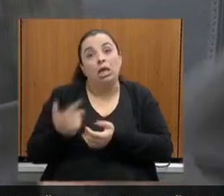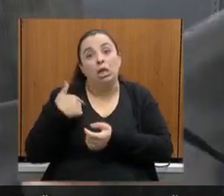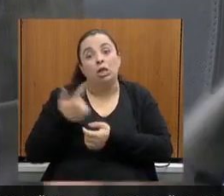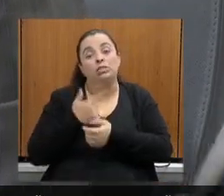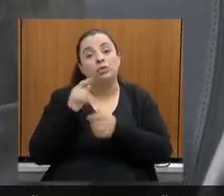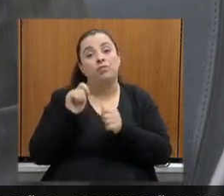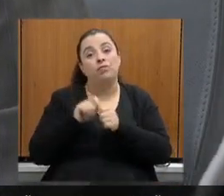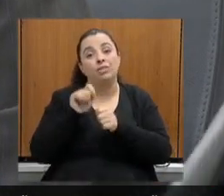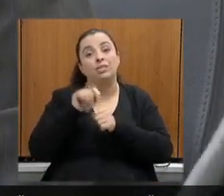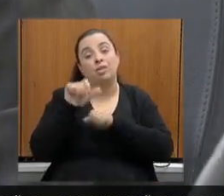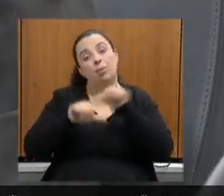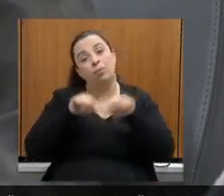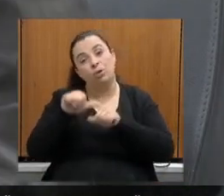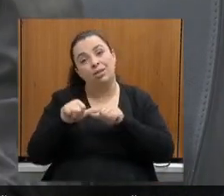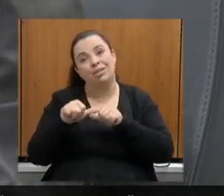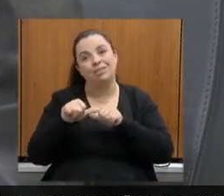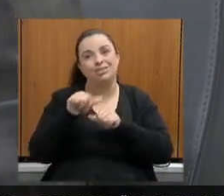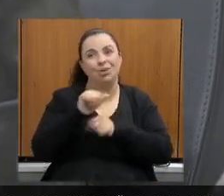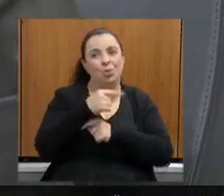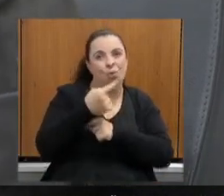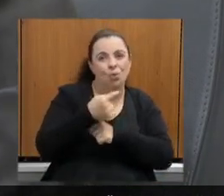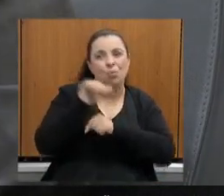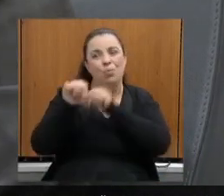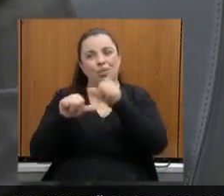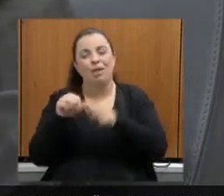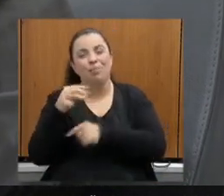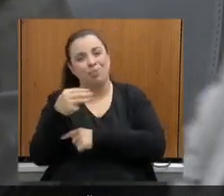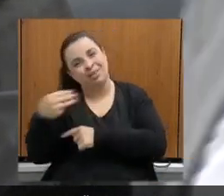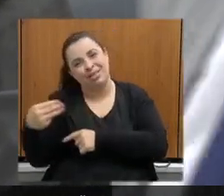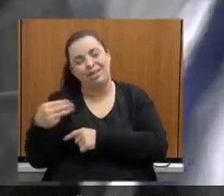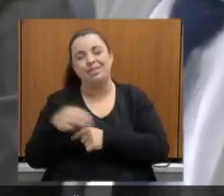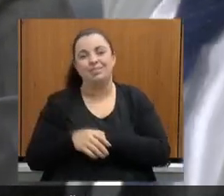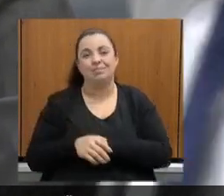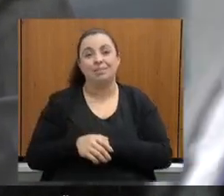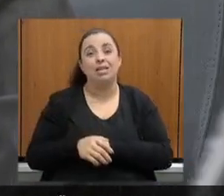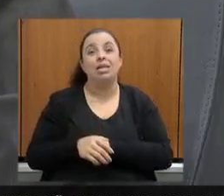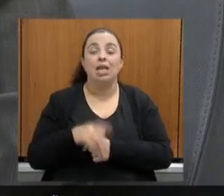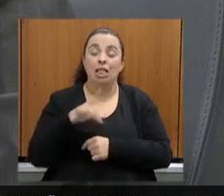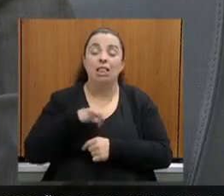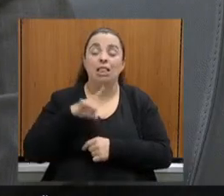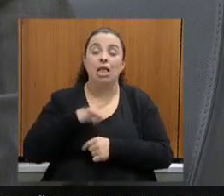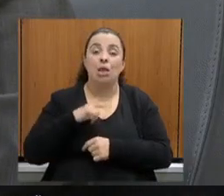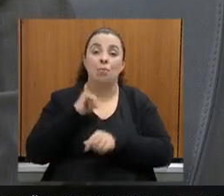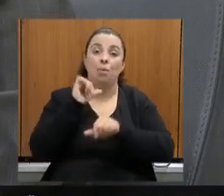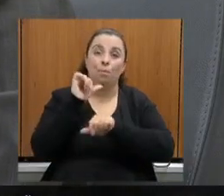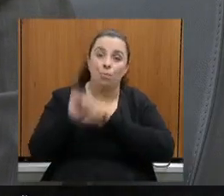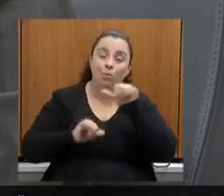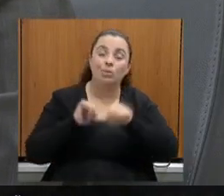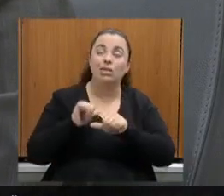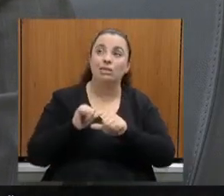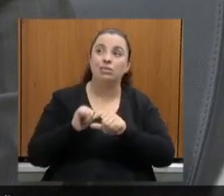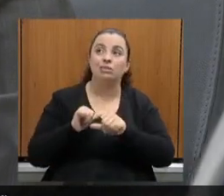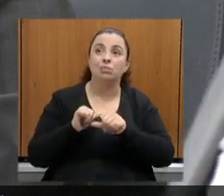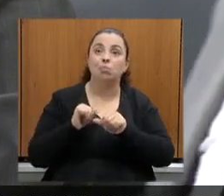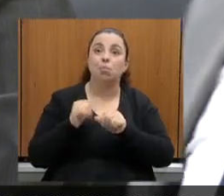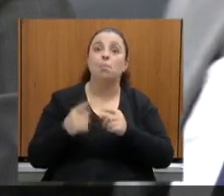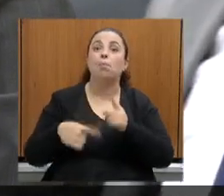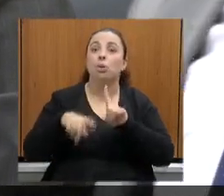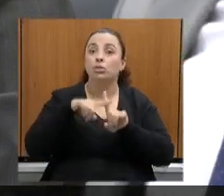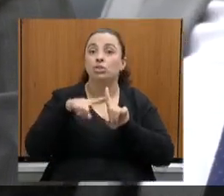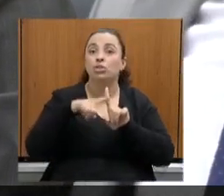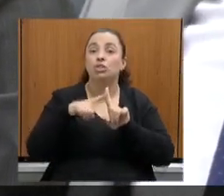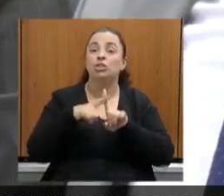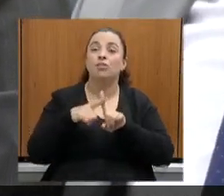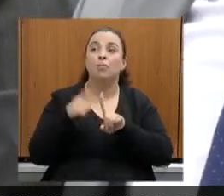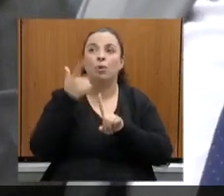conversão do monofásico ou trifásico o meu comentei com esse Impacto muito expressivos sobre renda e emprego para a gente